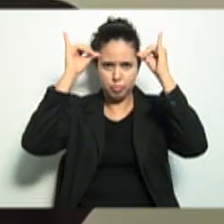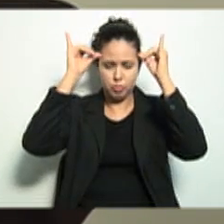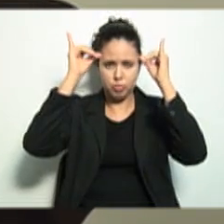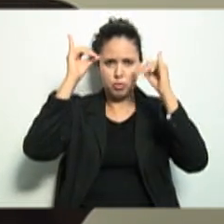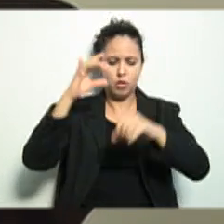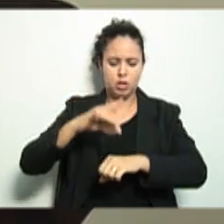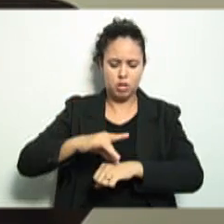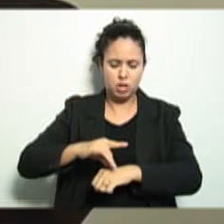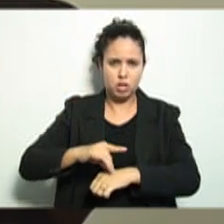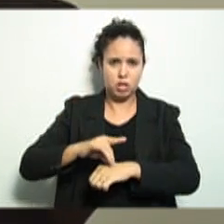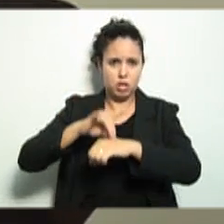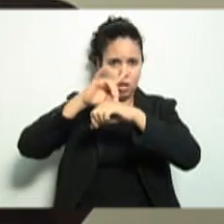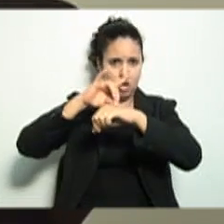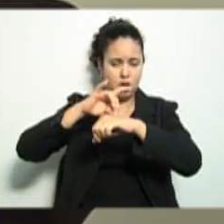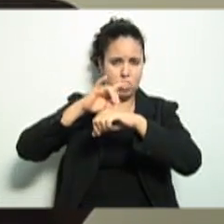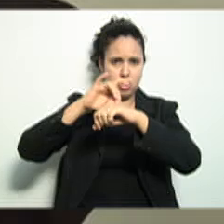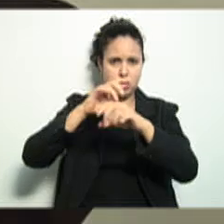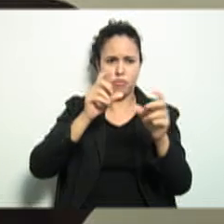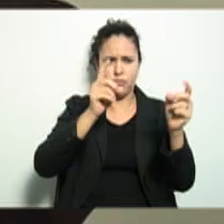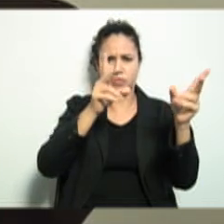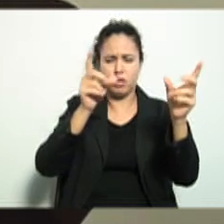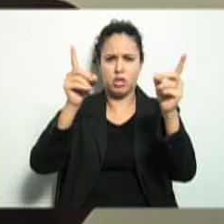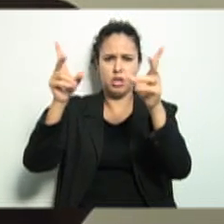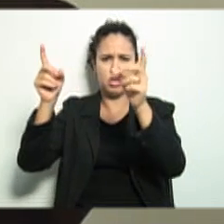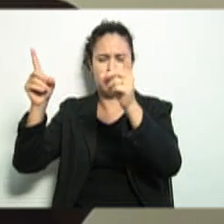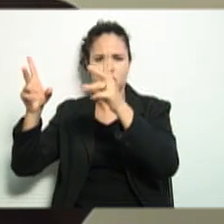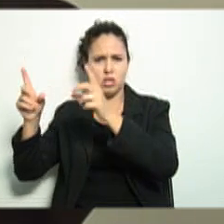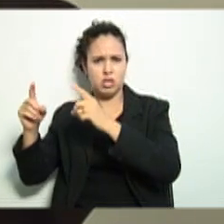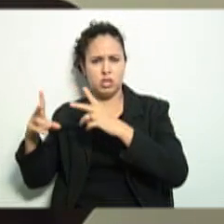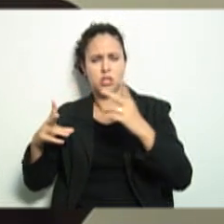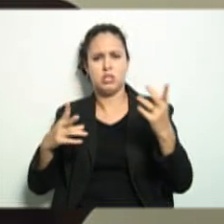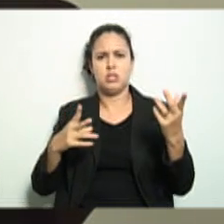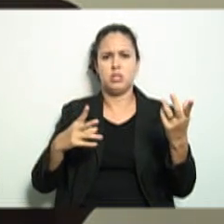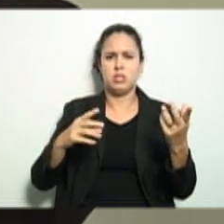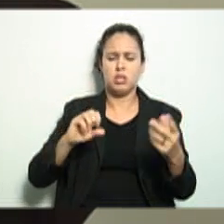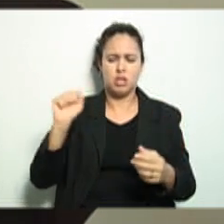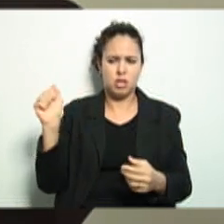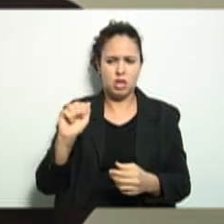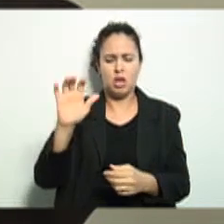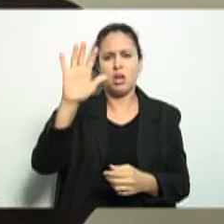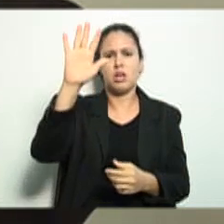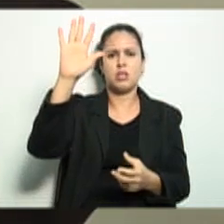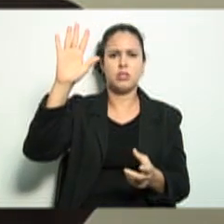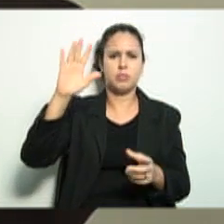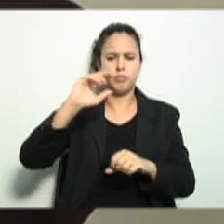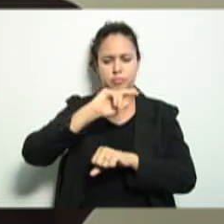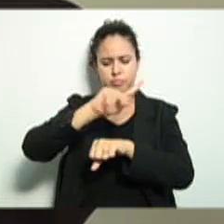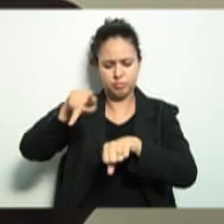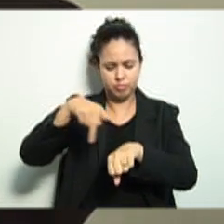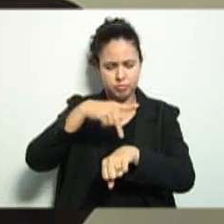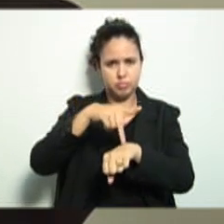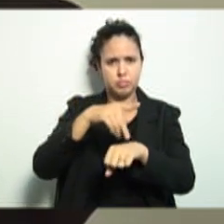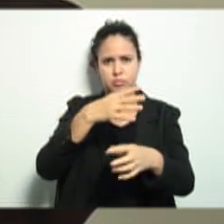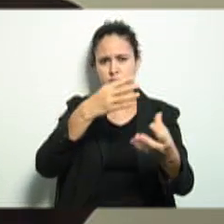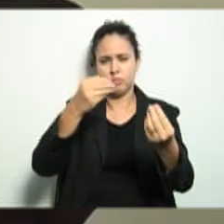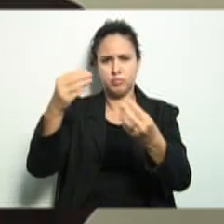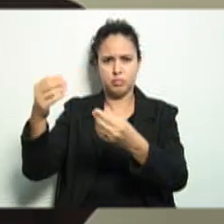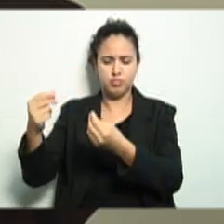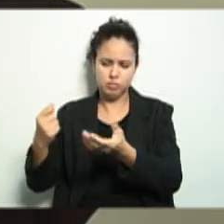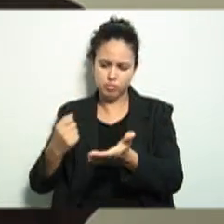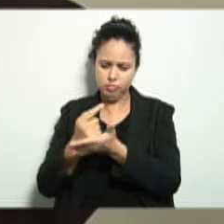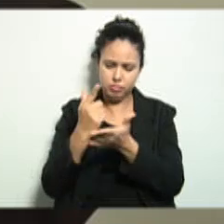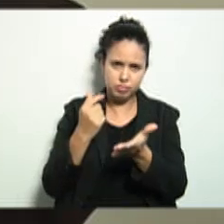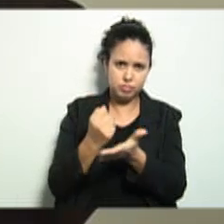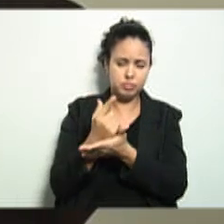valores ultrapassam milhões de dólares do gado de corte, motivo pela qual a característica principal está